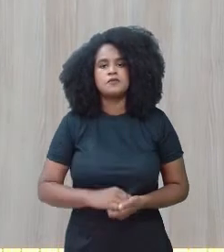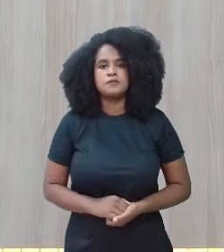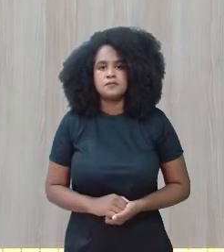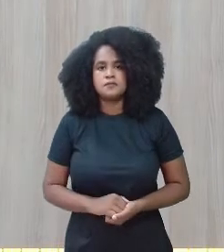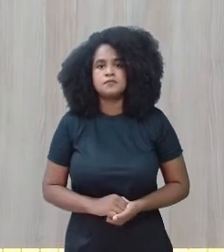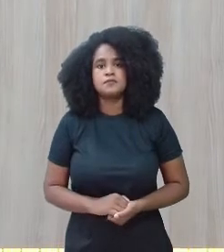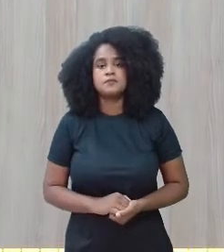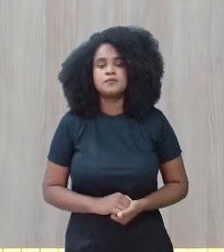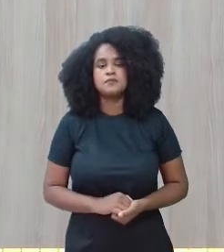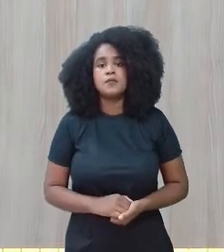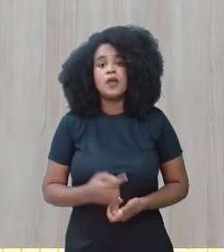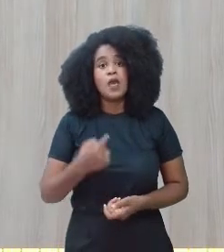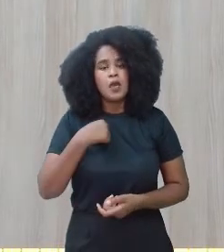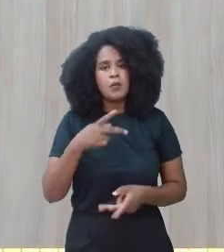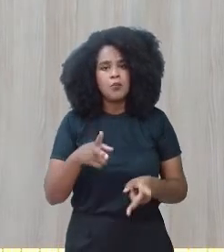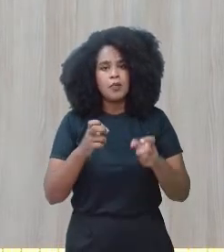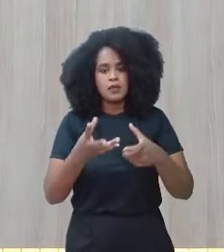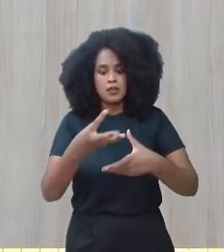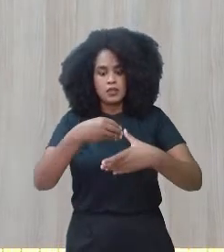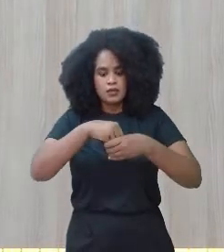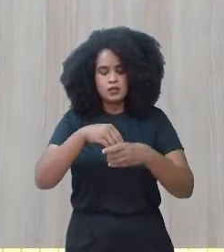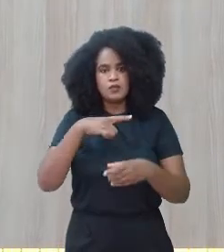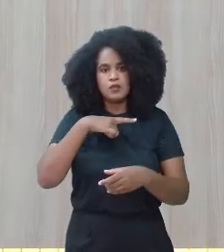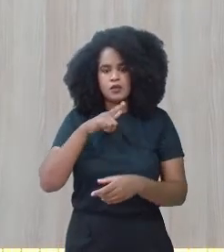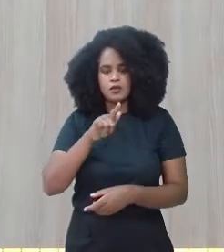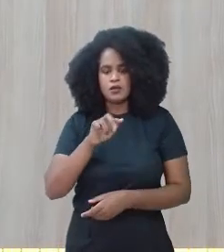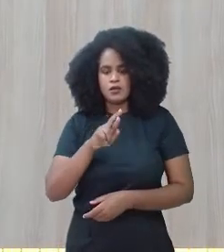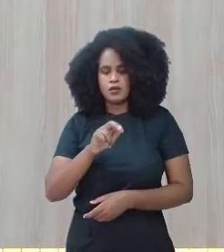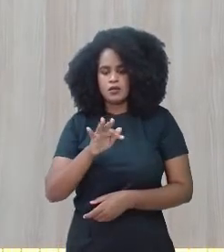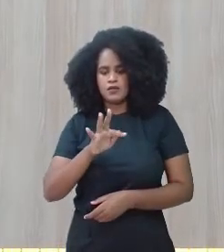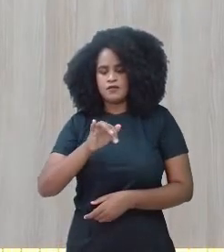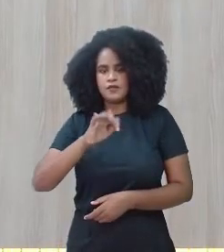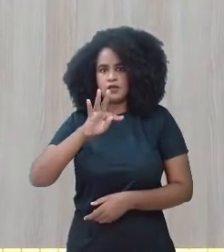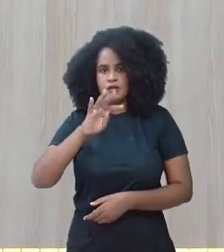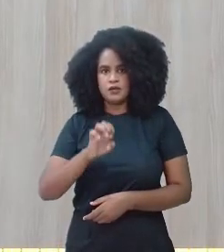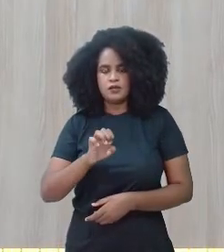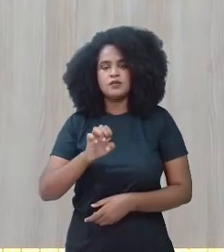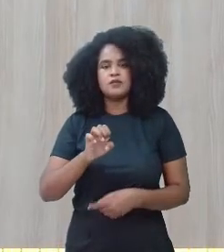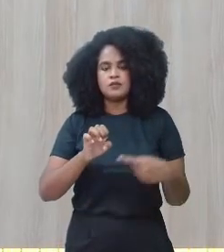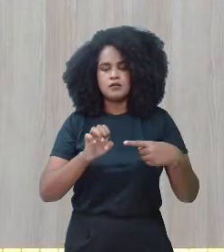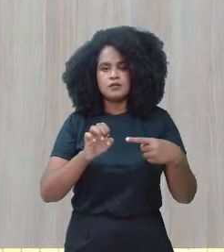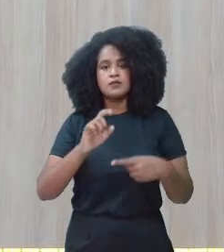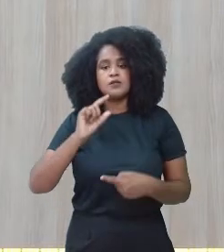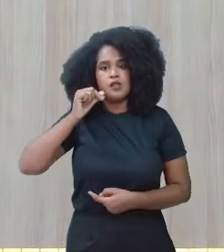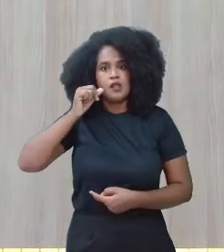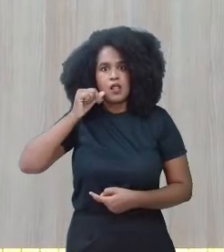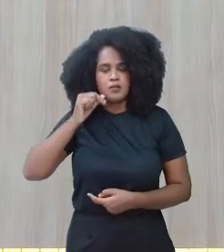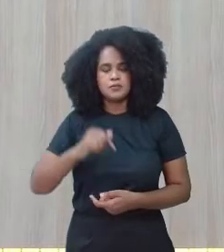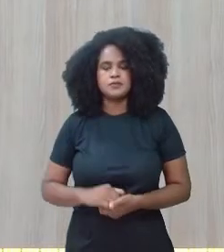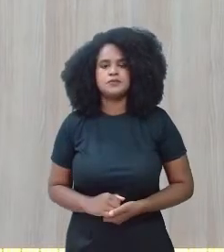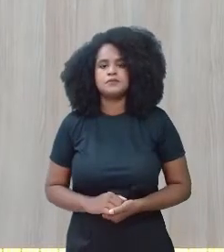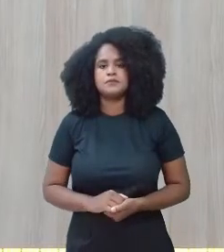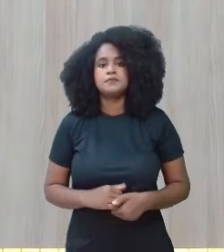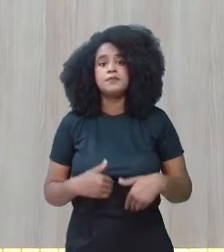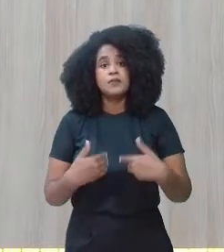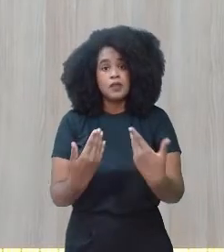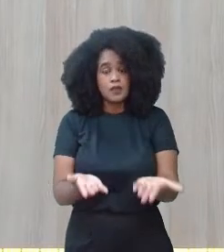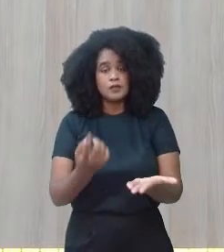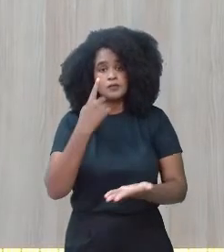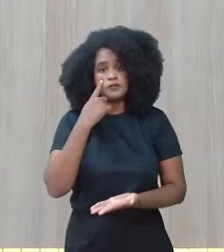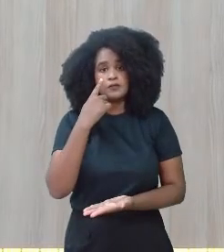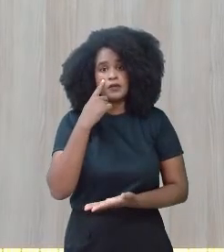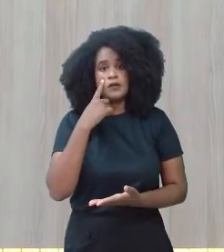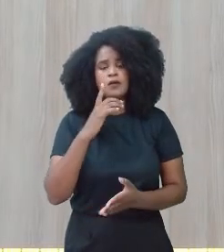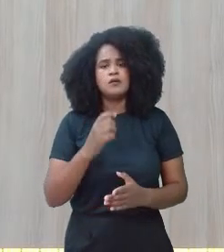parte plástica, enfim, que segura o grafite. Então, aí a gente tem uma lapiseira, tá certo? Mas aí essas medições são feitas em